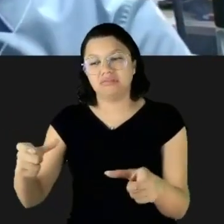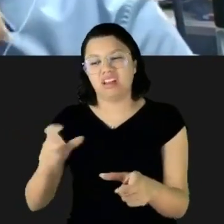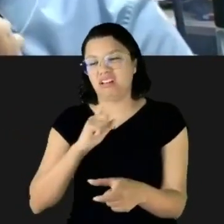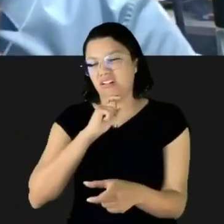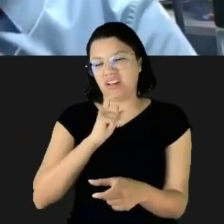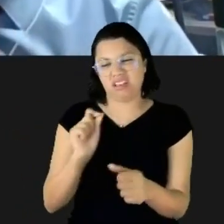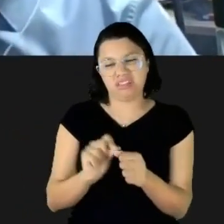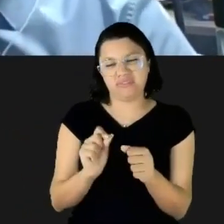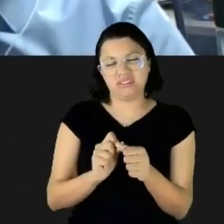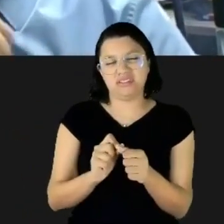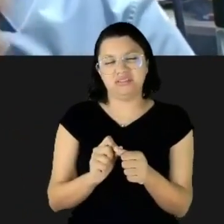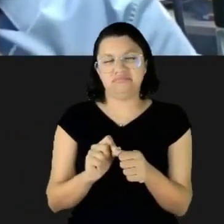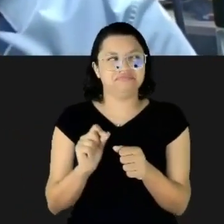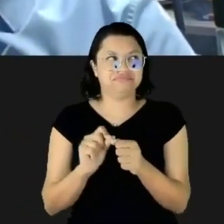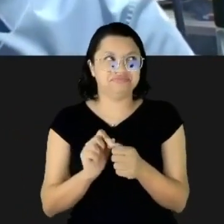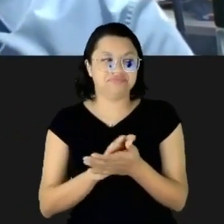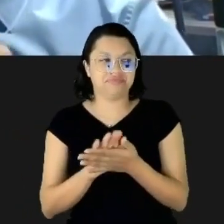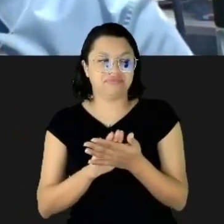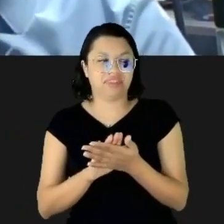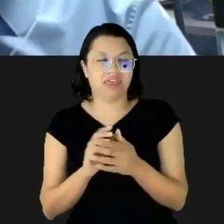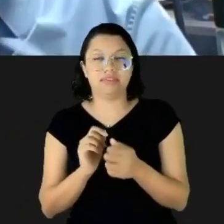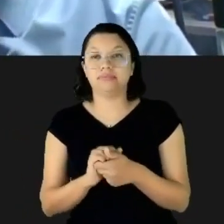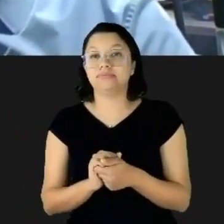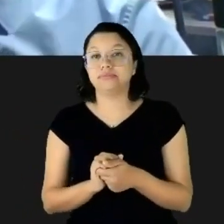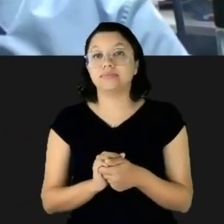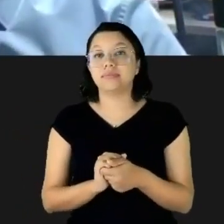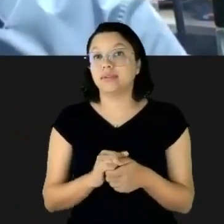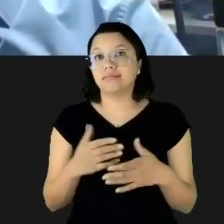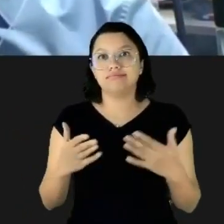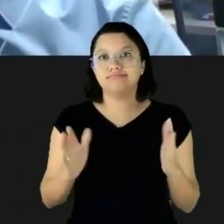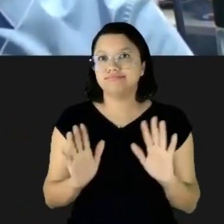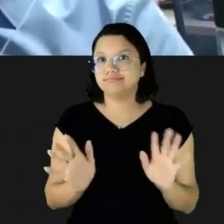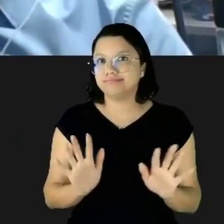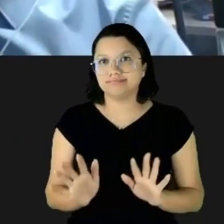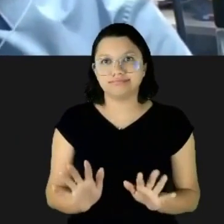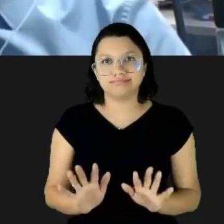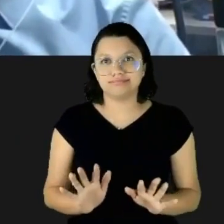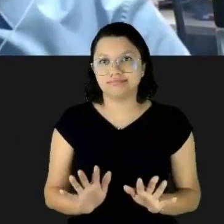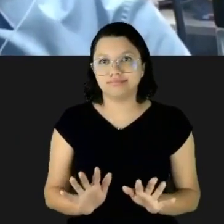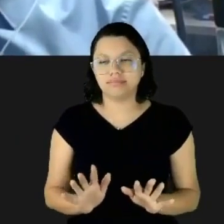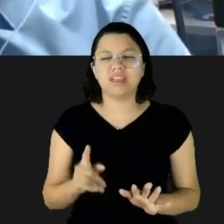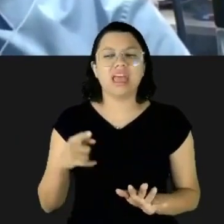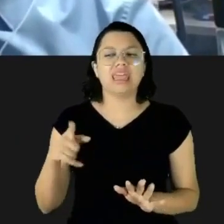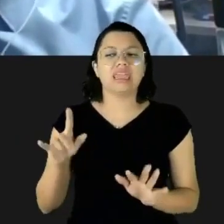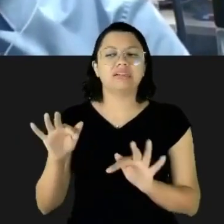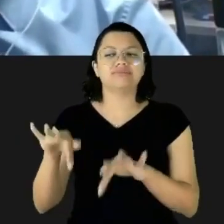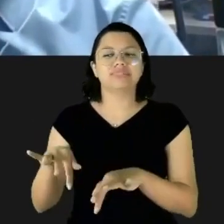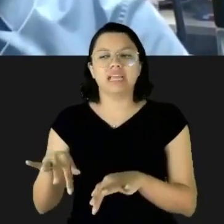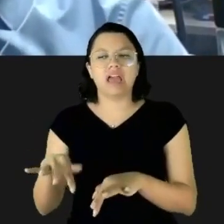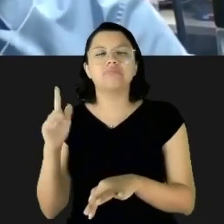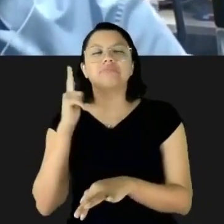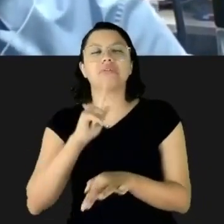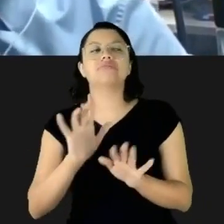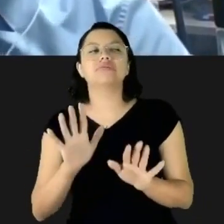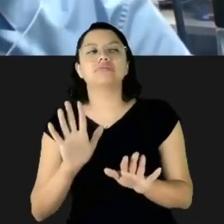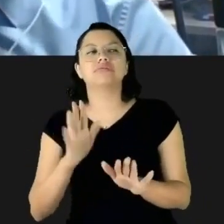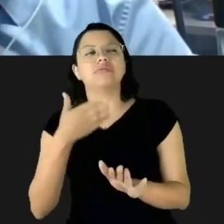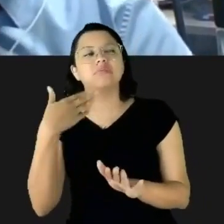vou fazer isso, autoconfiança excessiva, não, lá no final eu dou conta disso aí, eu vou melhorar,